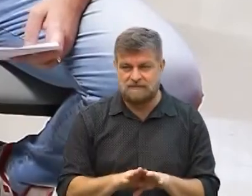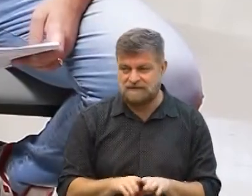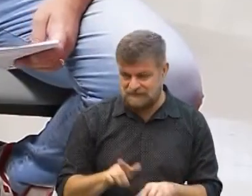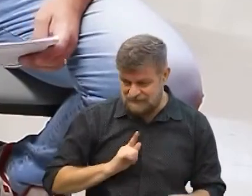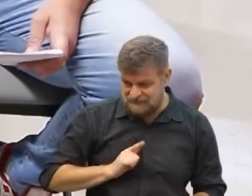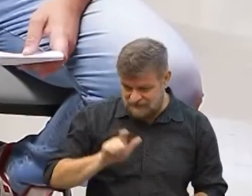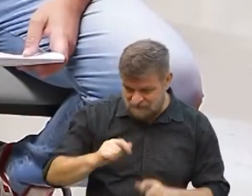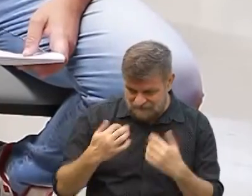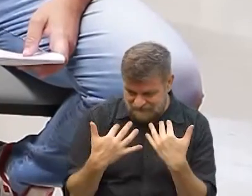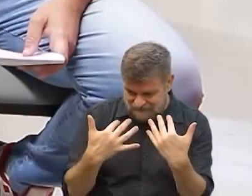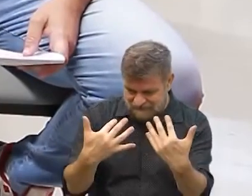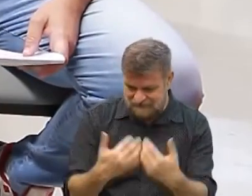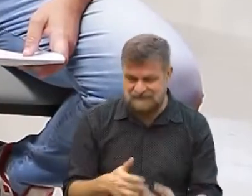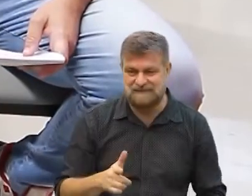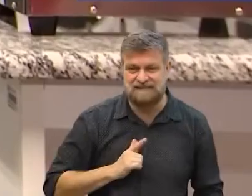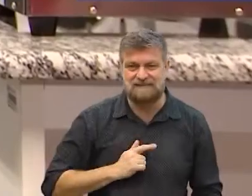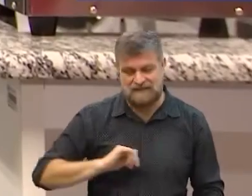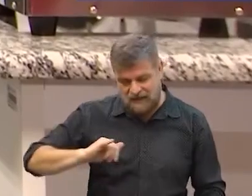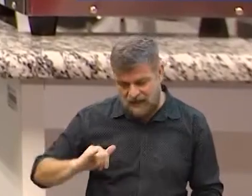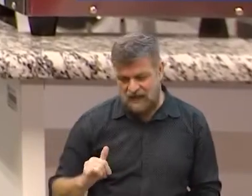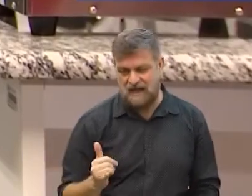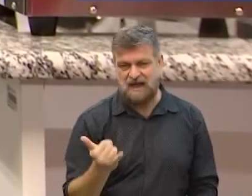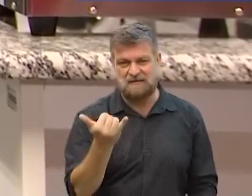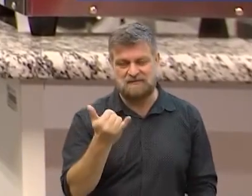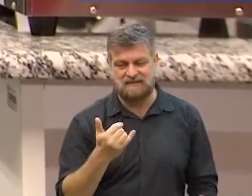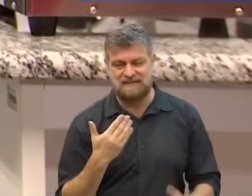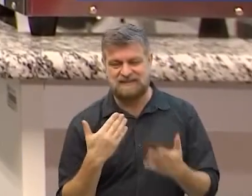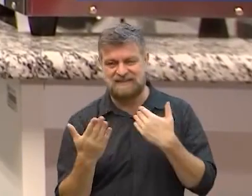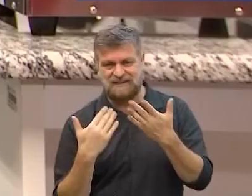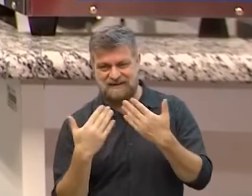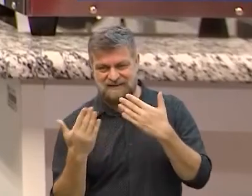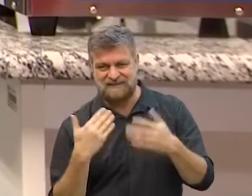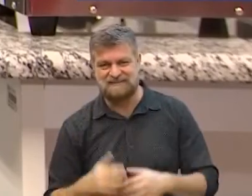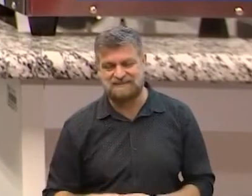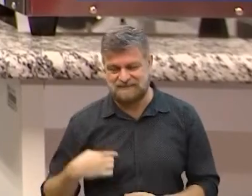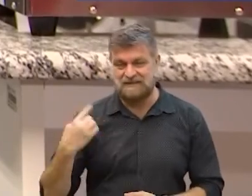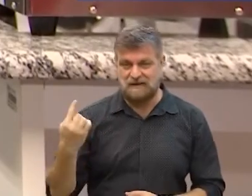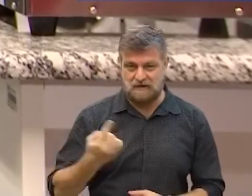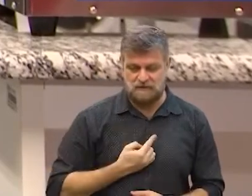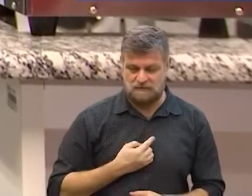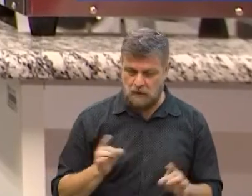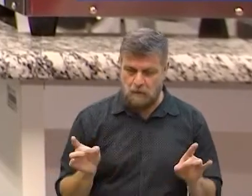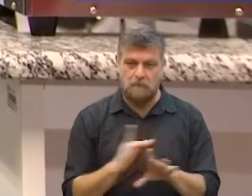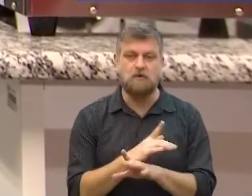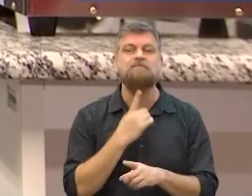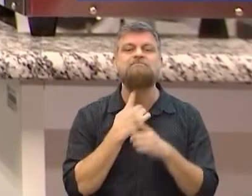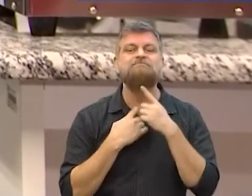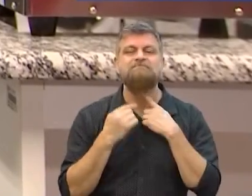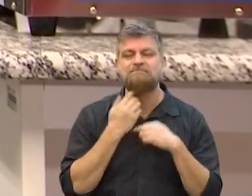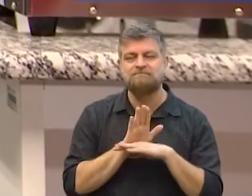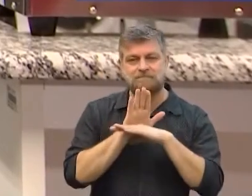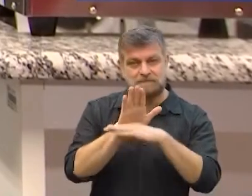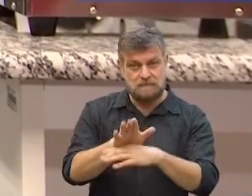telespectadores? Opa! Os telespectadores aproveitem dessa nossa conversa e nós estamos à disposição